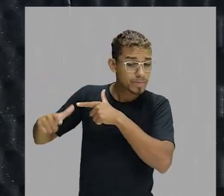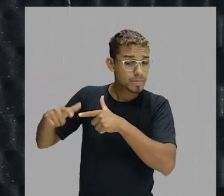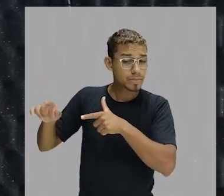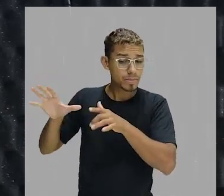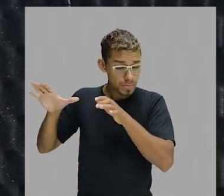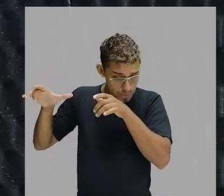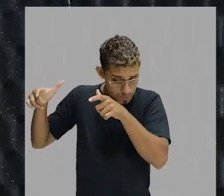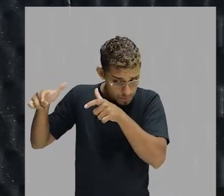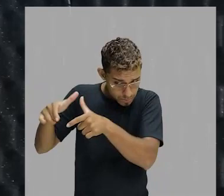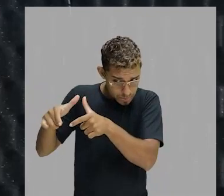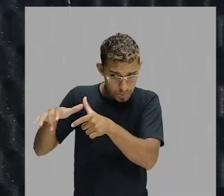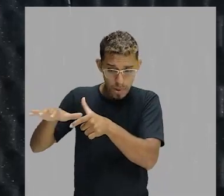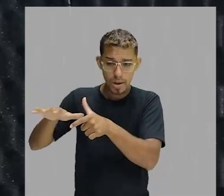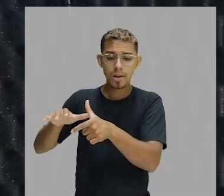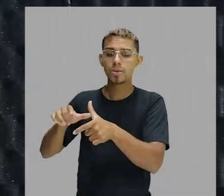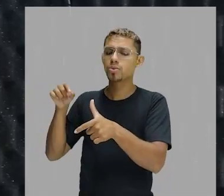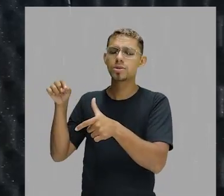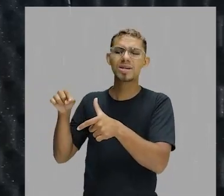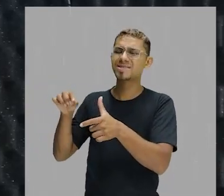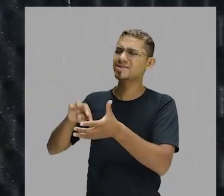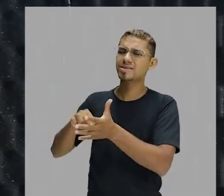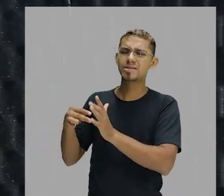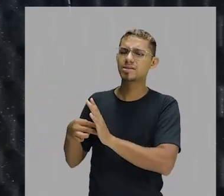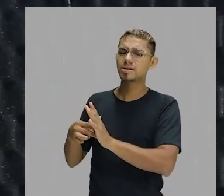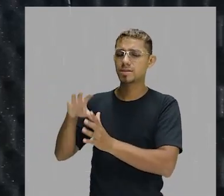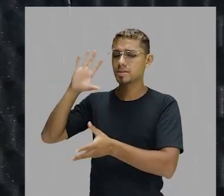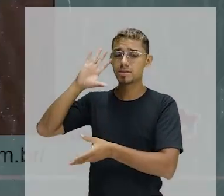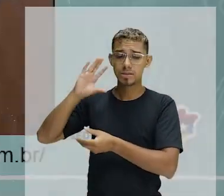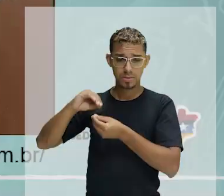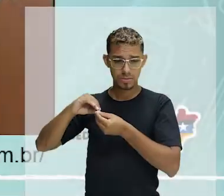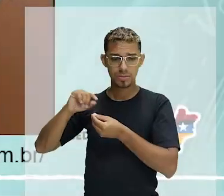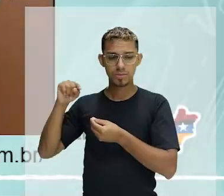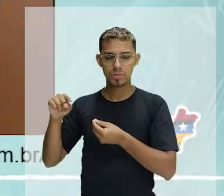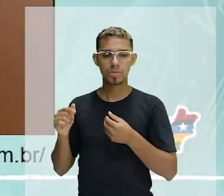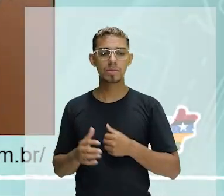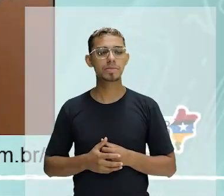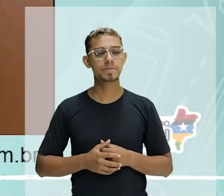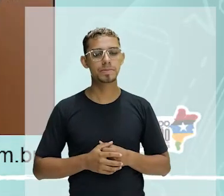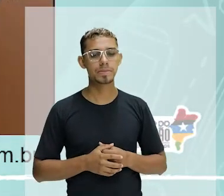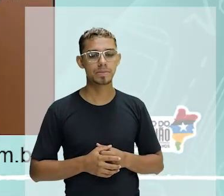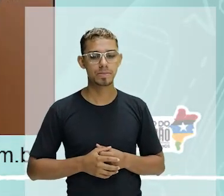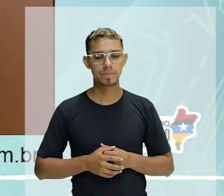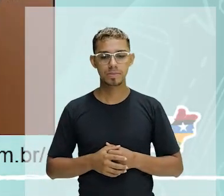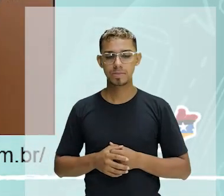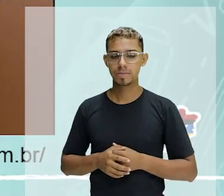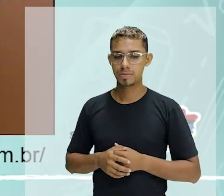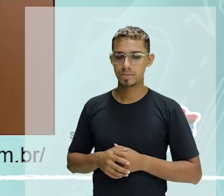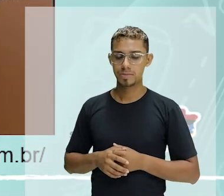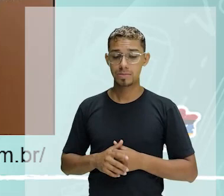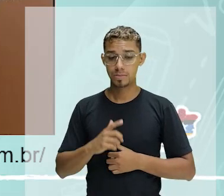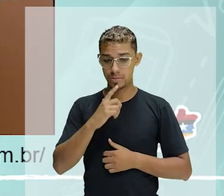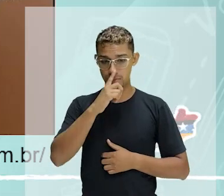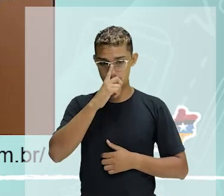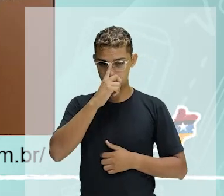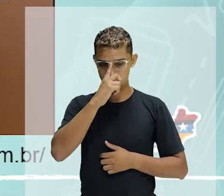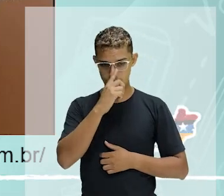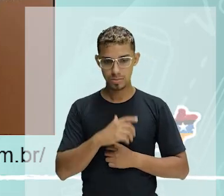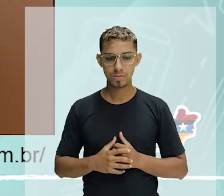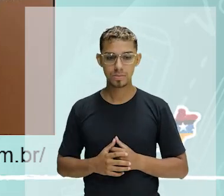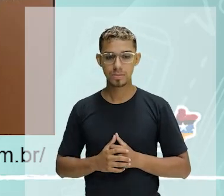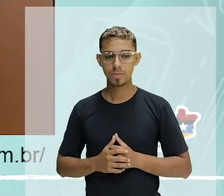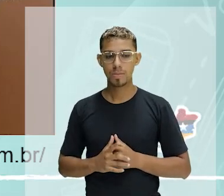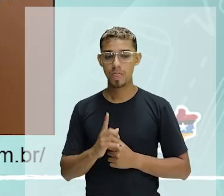o assoreamento. O que é esse assoreamento, Marcos? Vamos relembrar. É isso bem aqui, galera. O assoreamento é o desmatamento